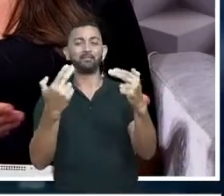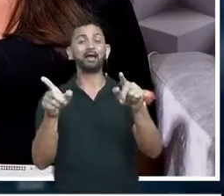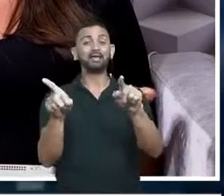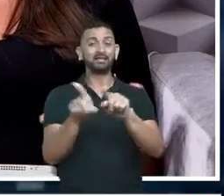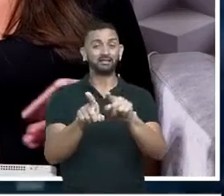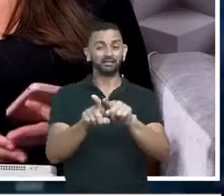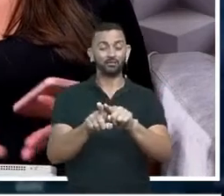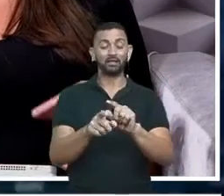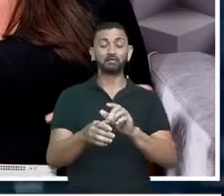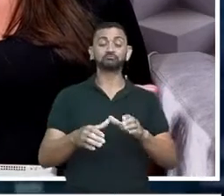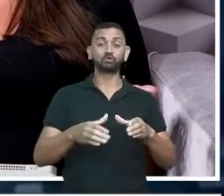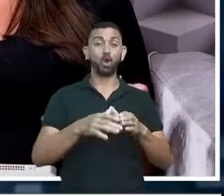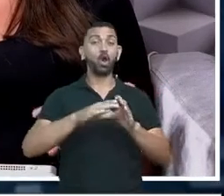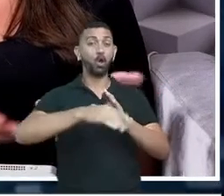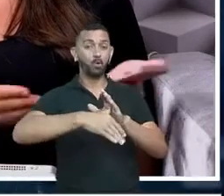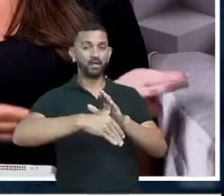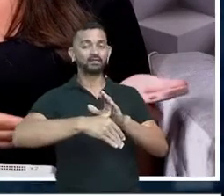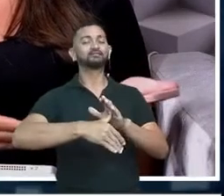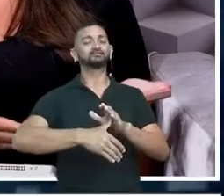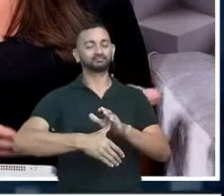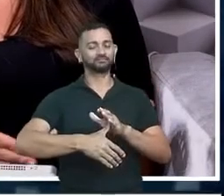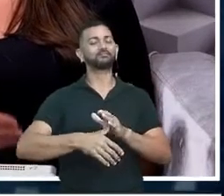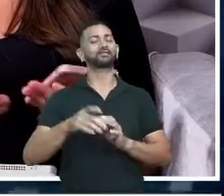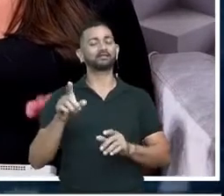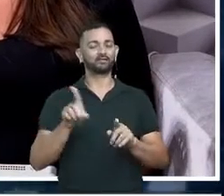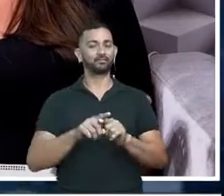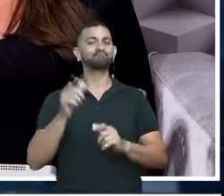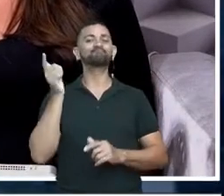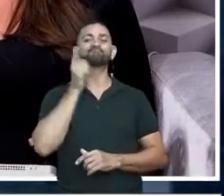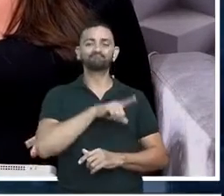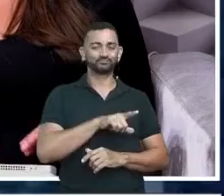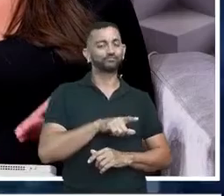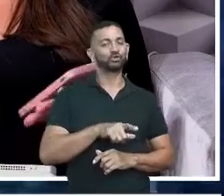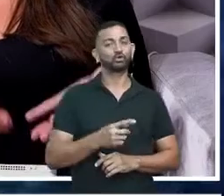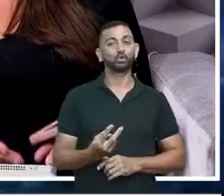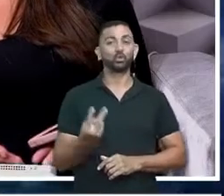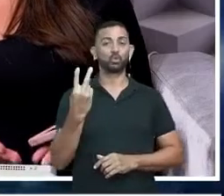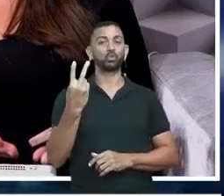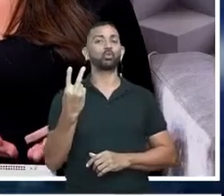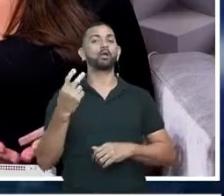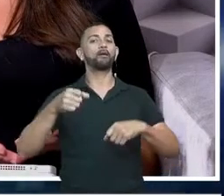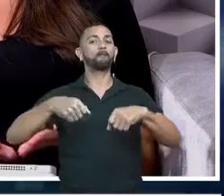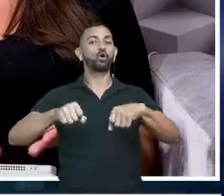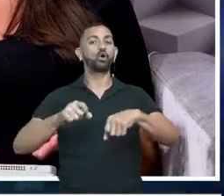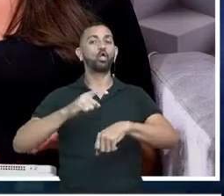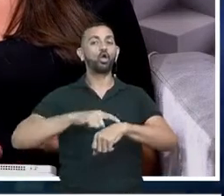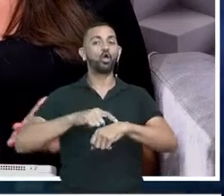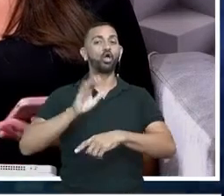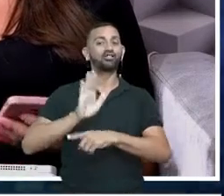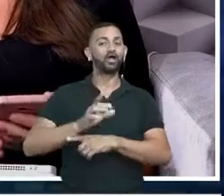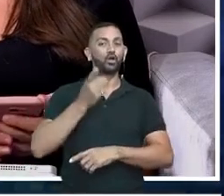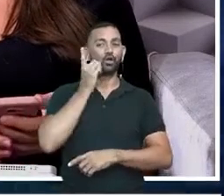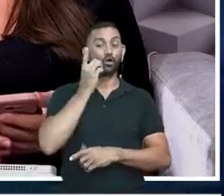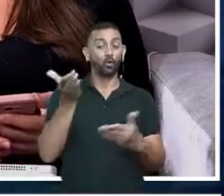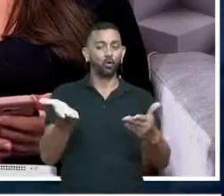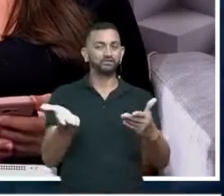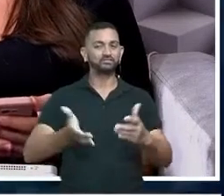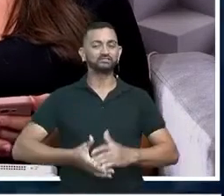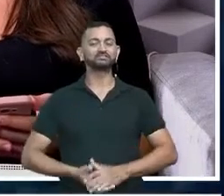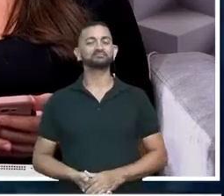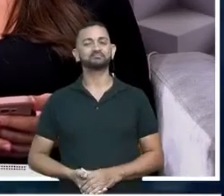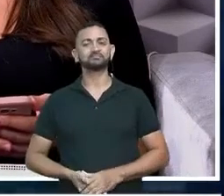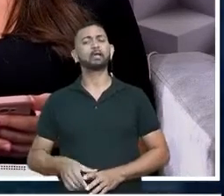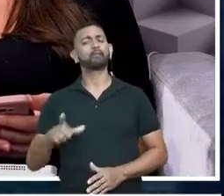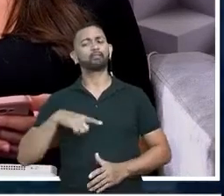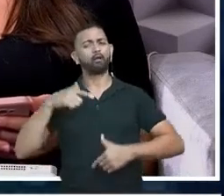armas e também as joias parte das joias que foram roubadas eles conseguiram recuperar essas duas motos aí durante a tarde a gente